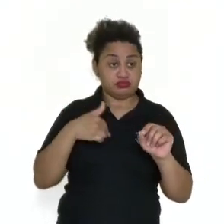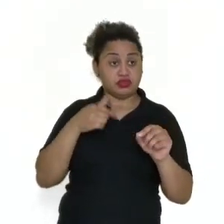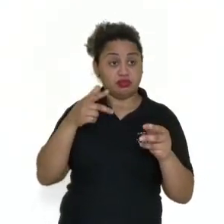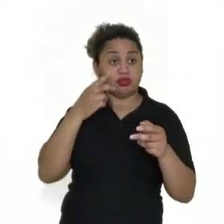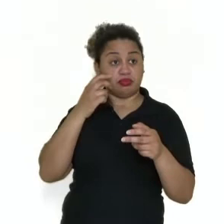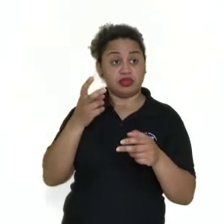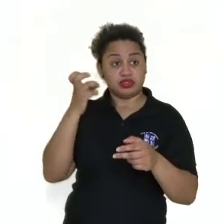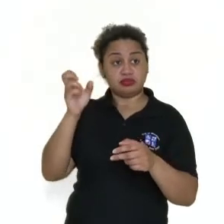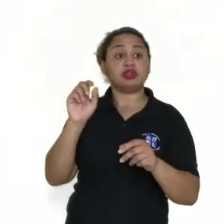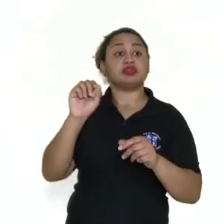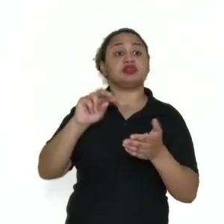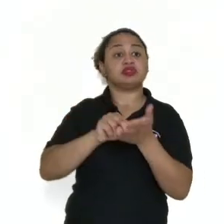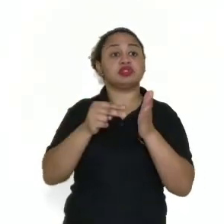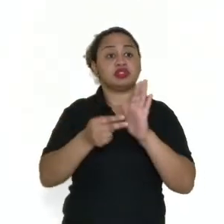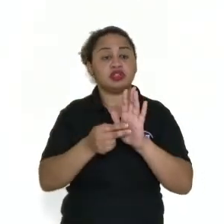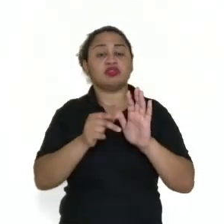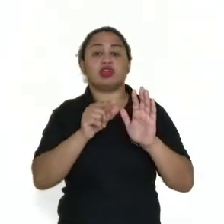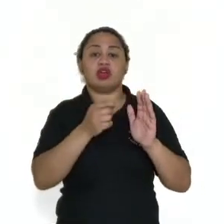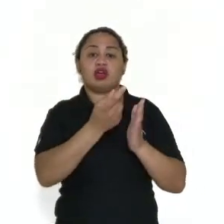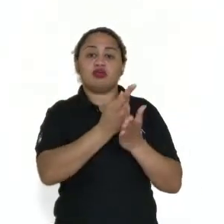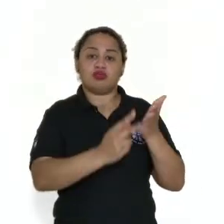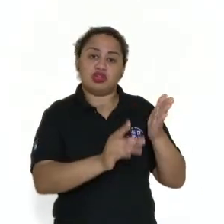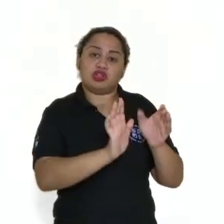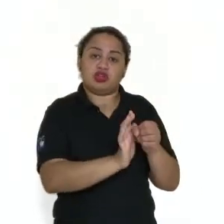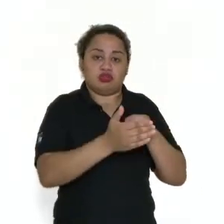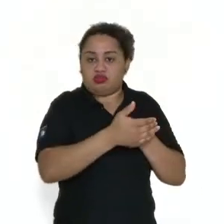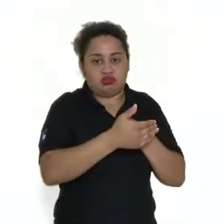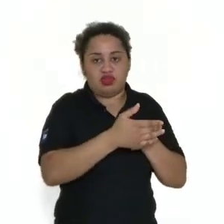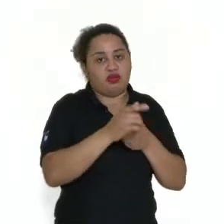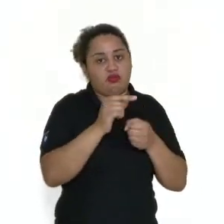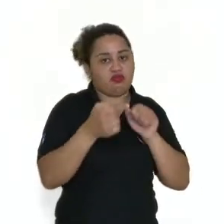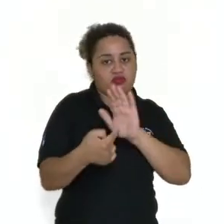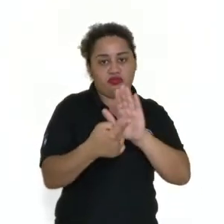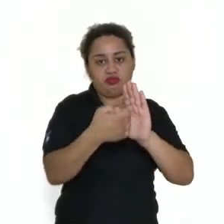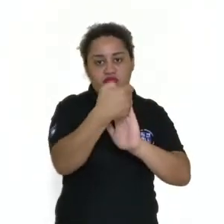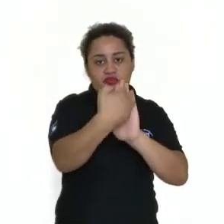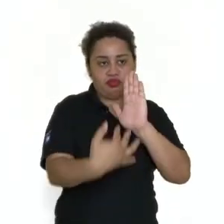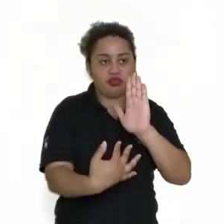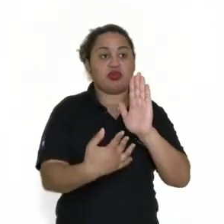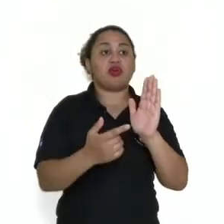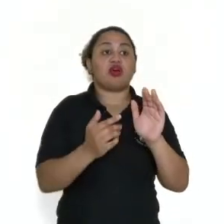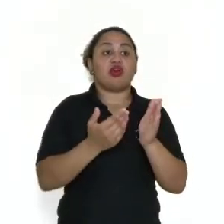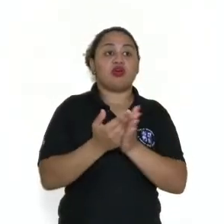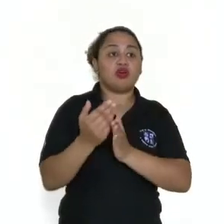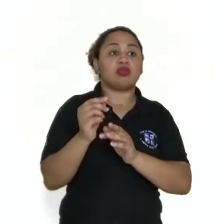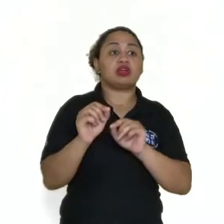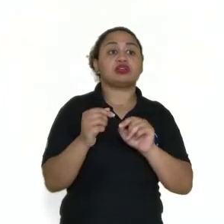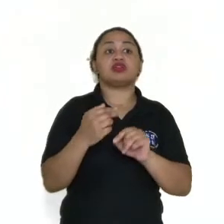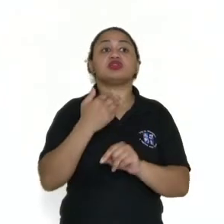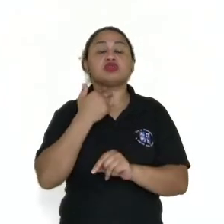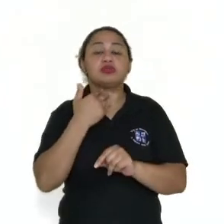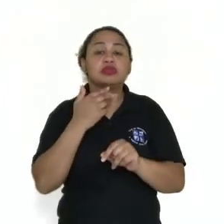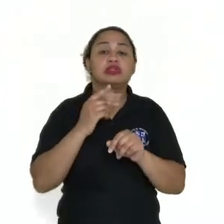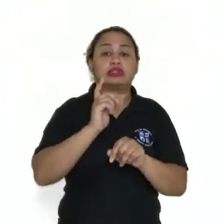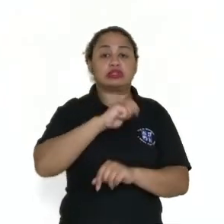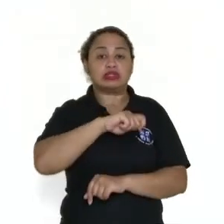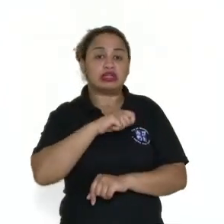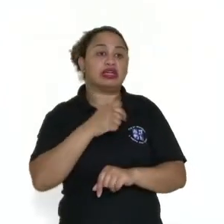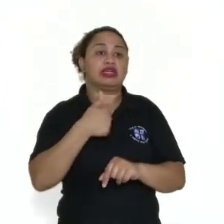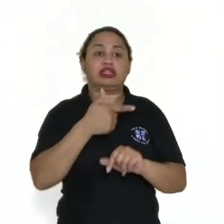Isso significa que uma parte da poesia foi omitida, não está aqui. E a gente começa assim: não pode ser enganado nem tratado